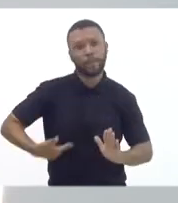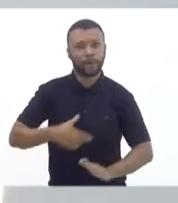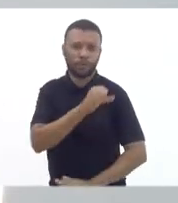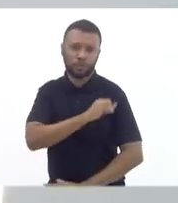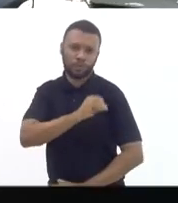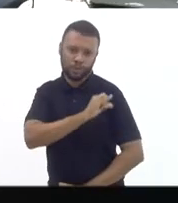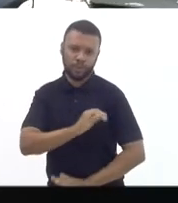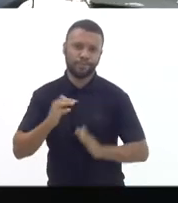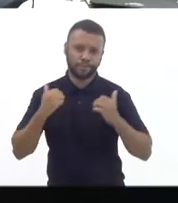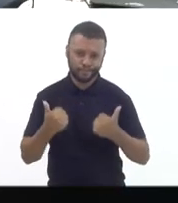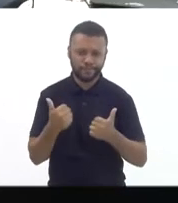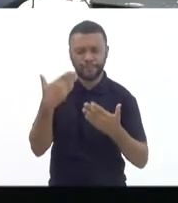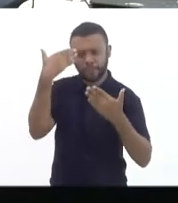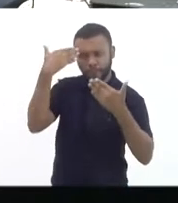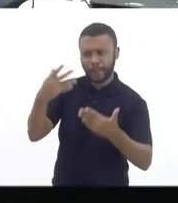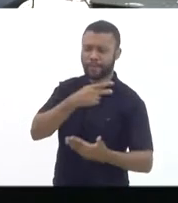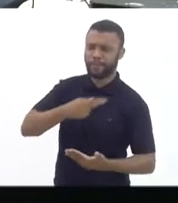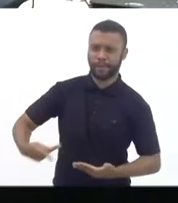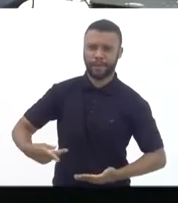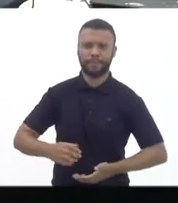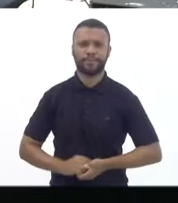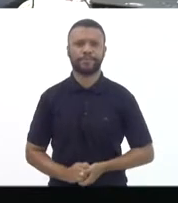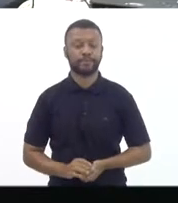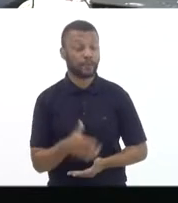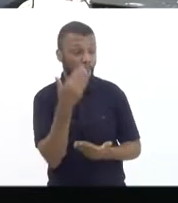presidente. Obrigado, secretário.